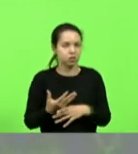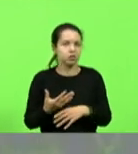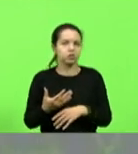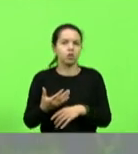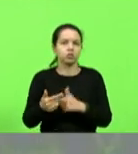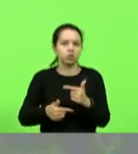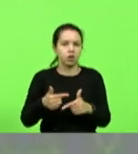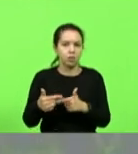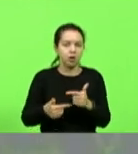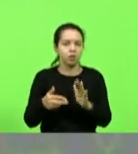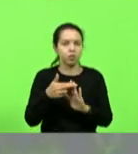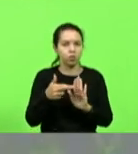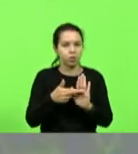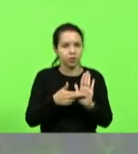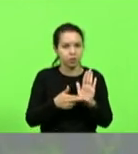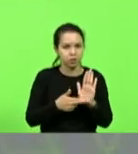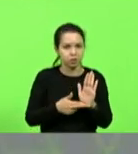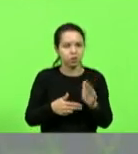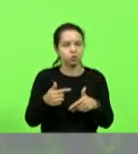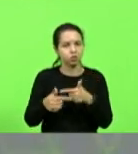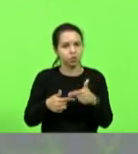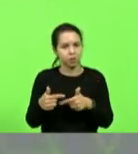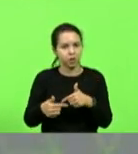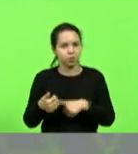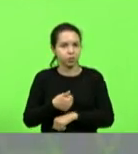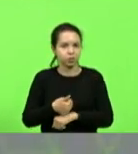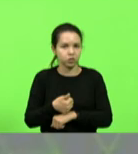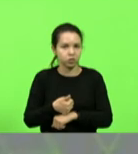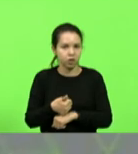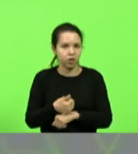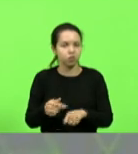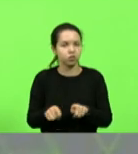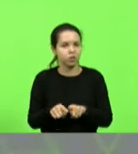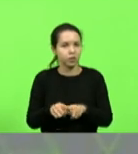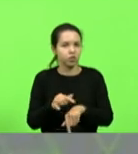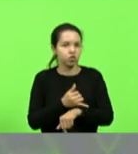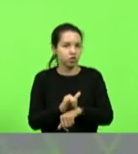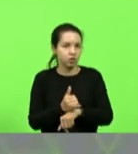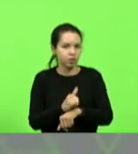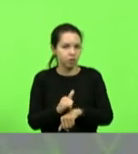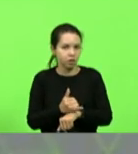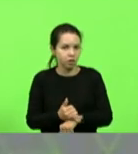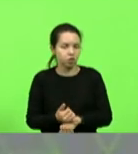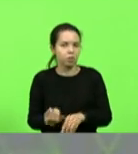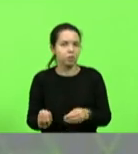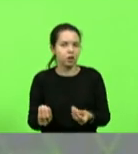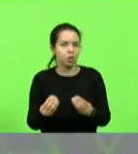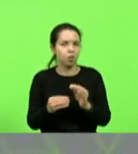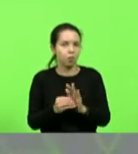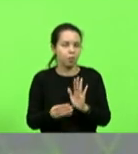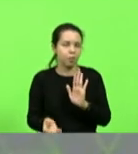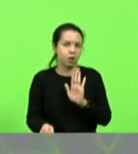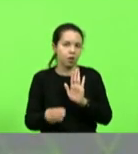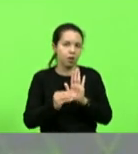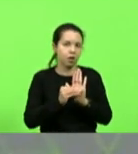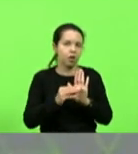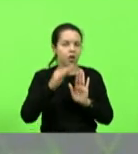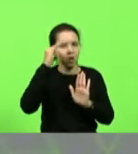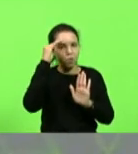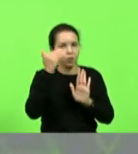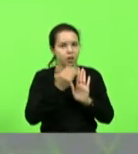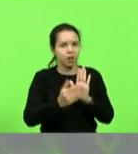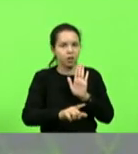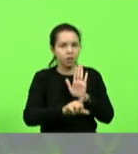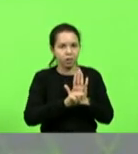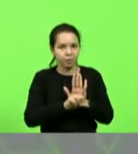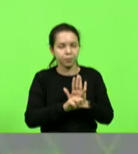dos cargos, com a definição aí de várias estratégias para a implementação dessa lei. E por isso faço o apelo, né, para que os municípios e para